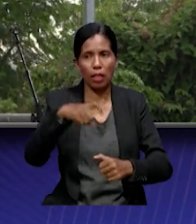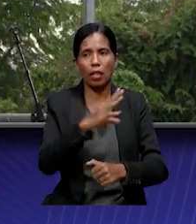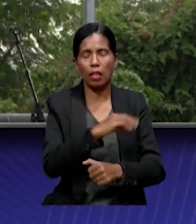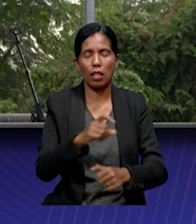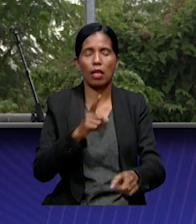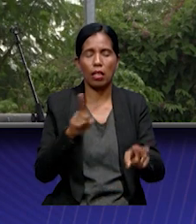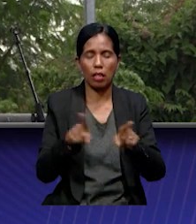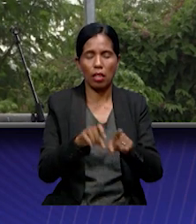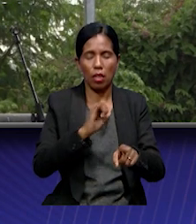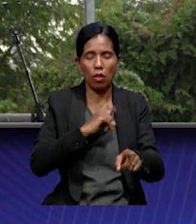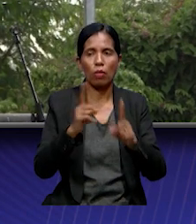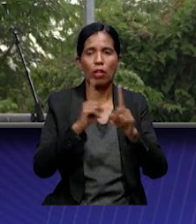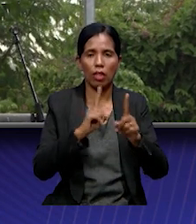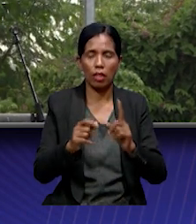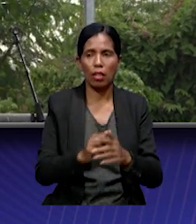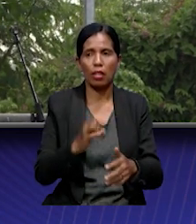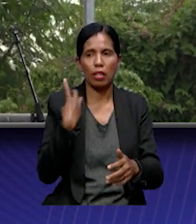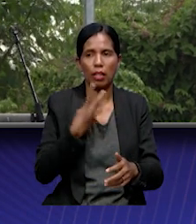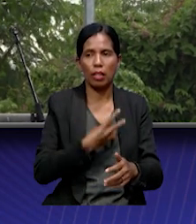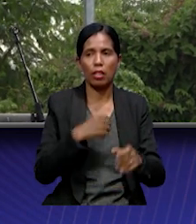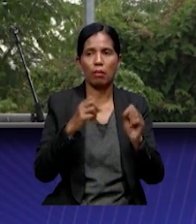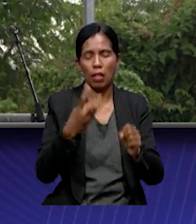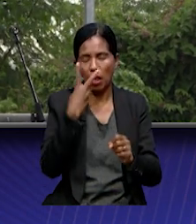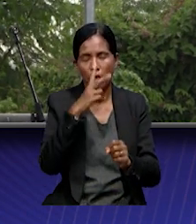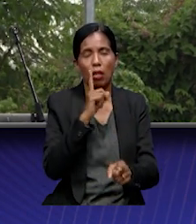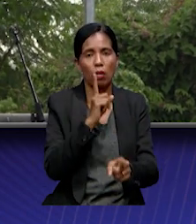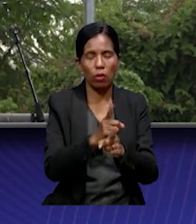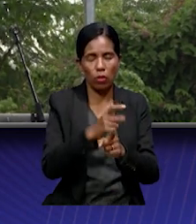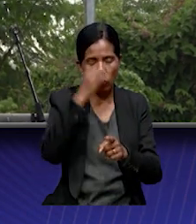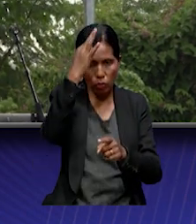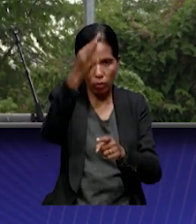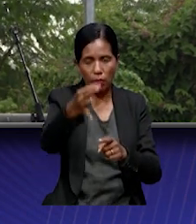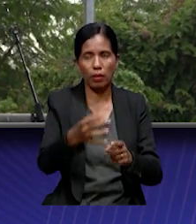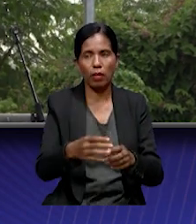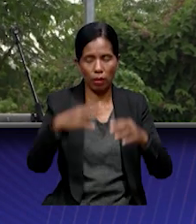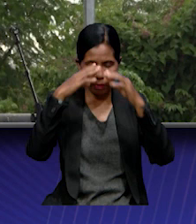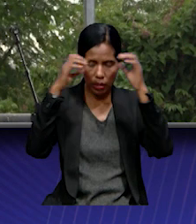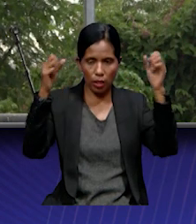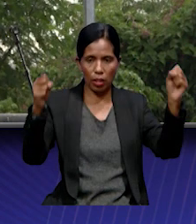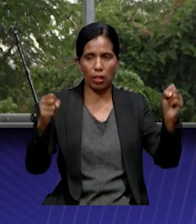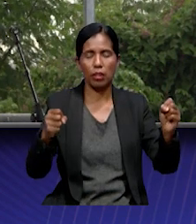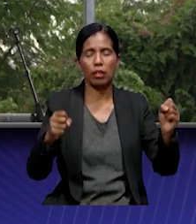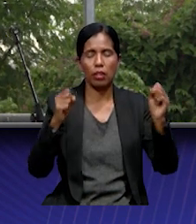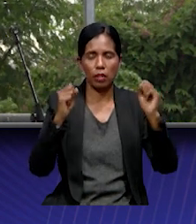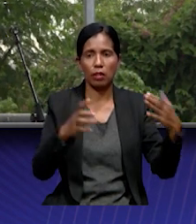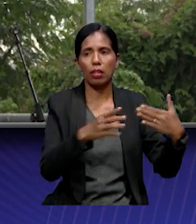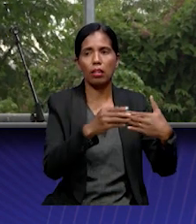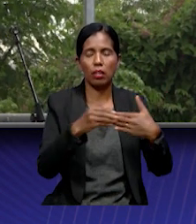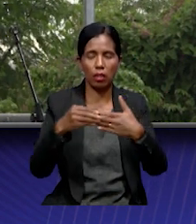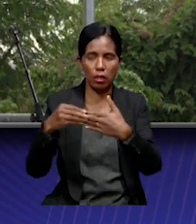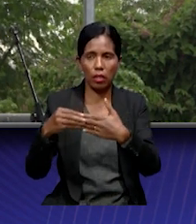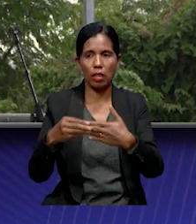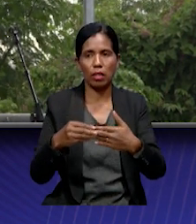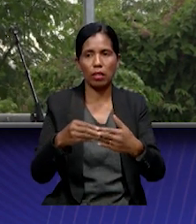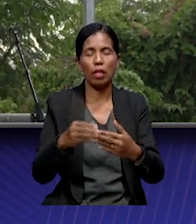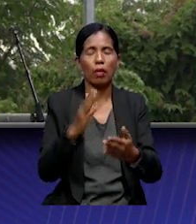kualia. Maka ita bele hare lolos futuru ida ba oil. Então o presidente da República se orienta, se